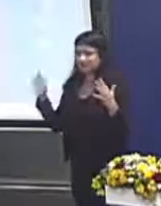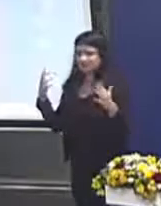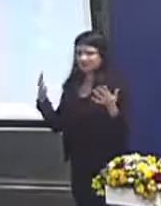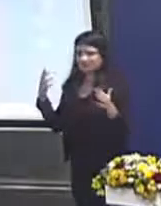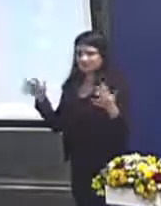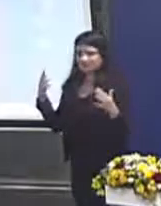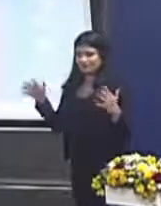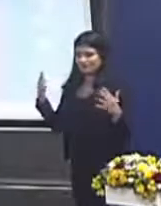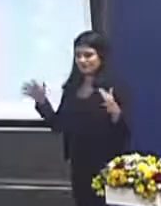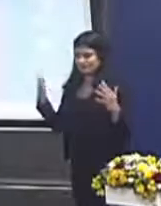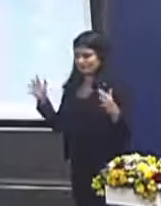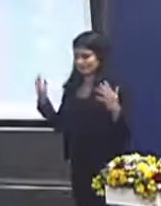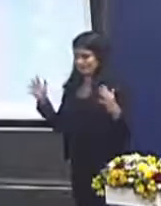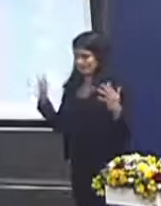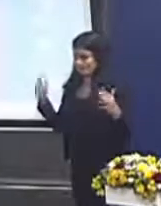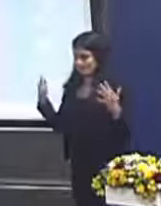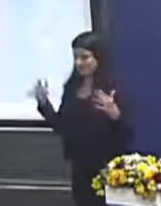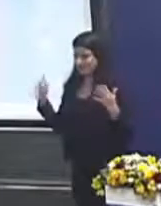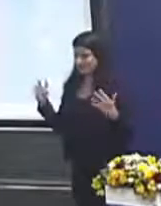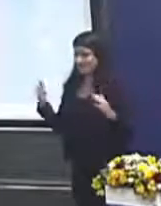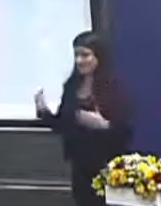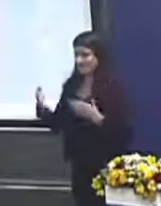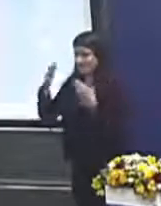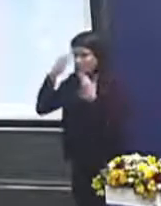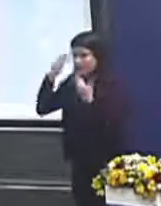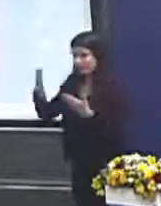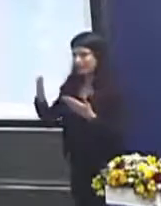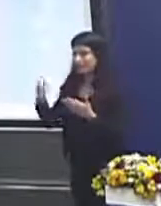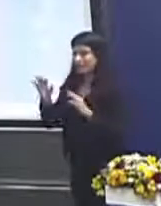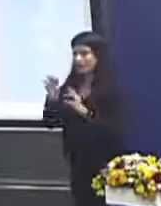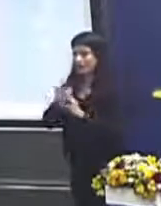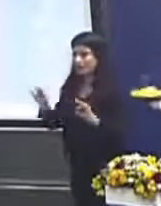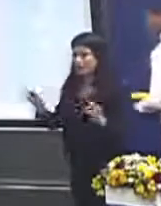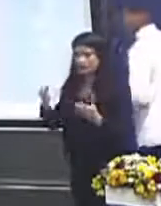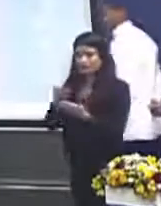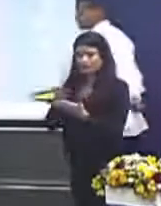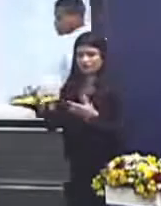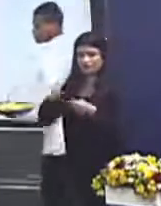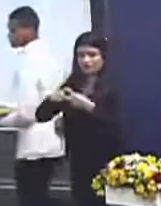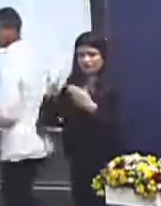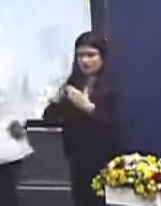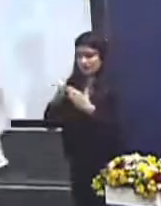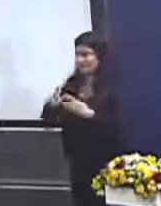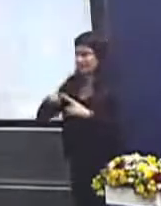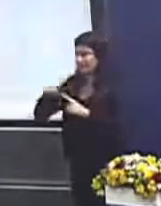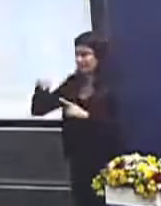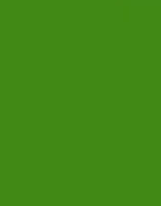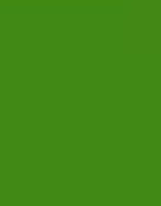Muito obrigado, um ótimo retorno aos seus lares e até a próxima.